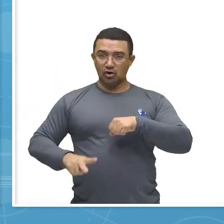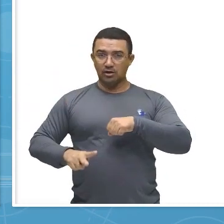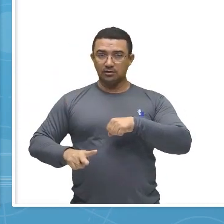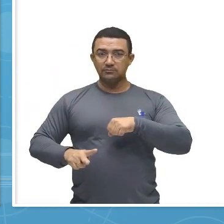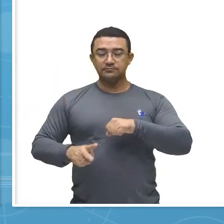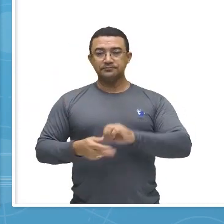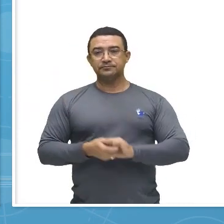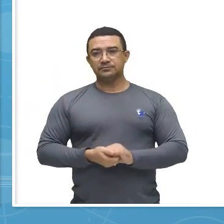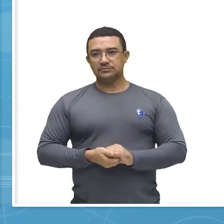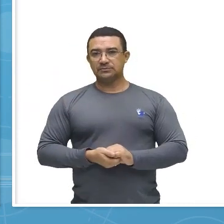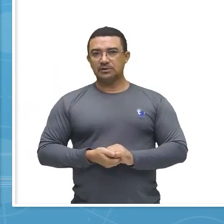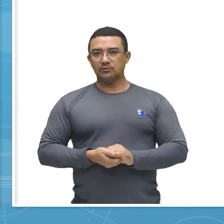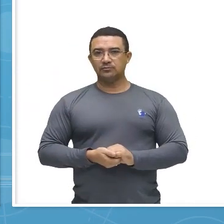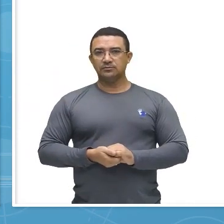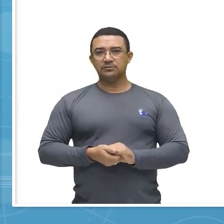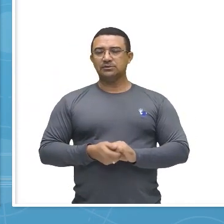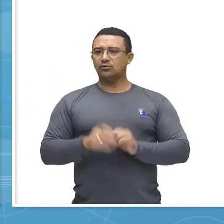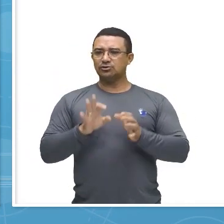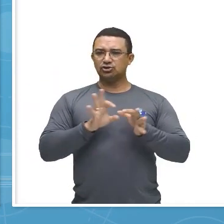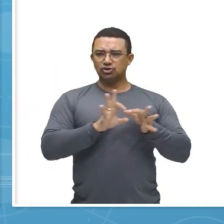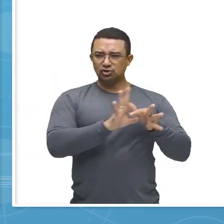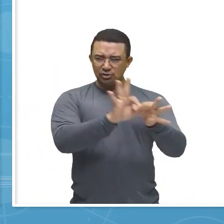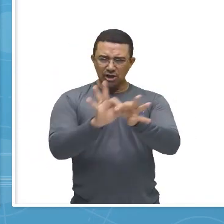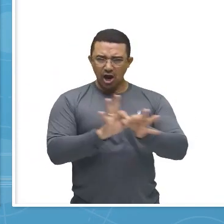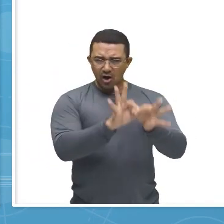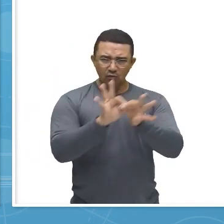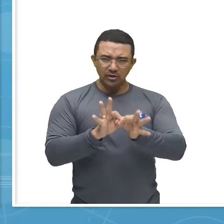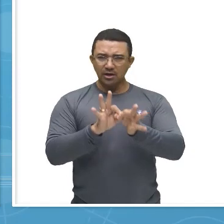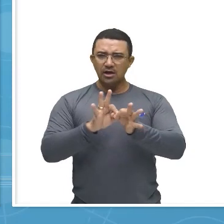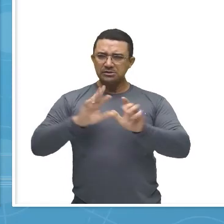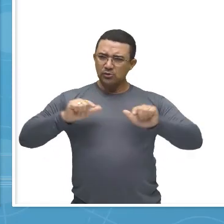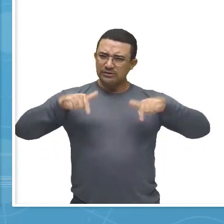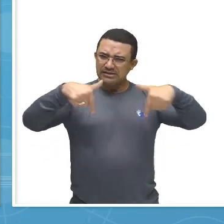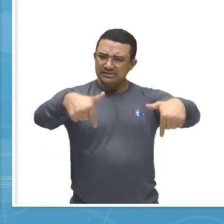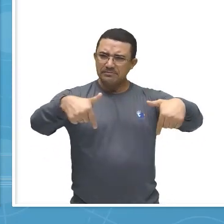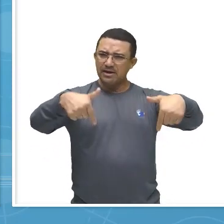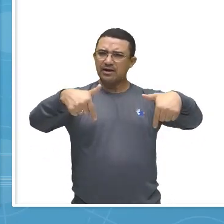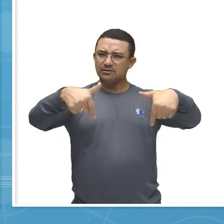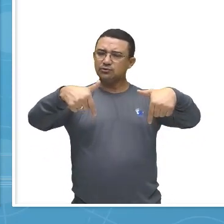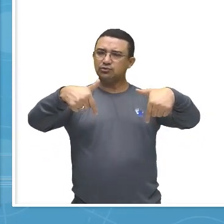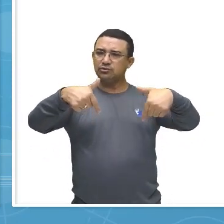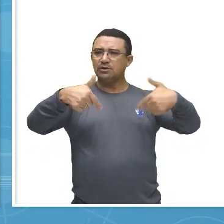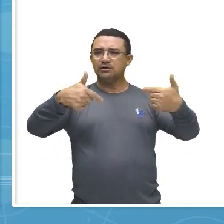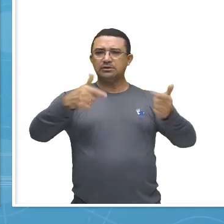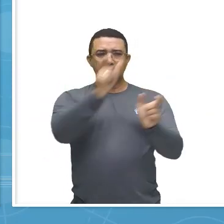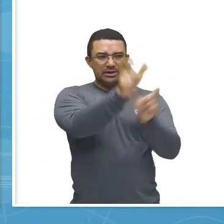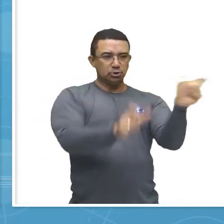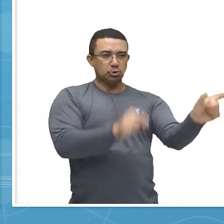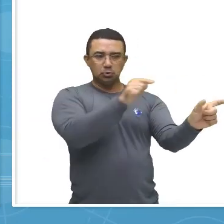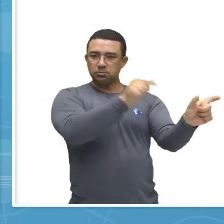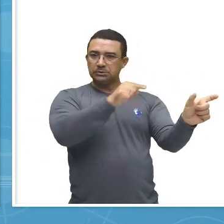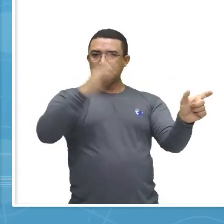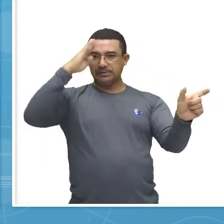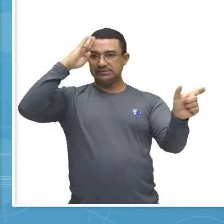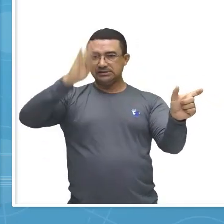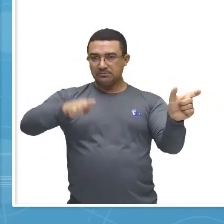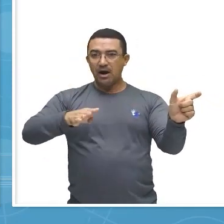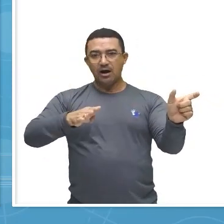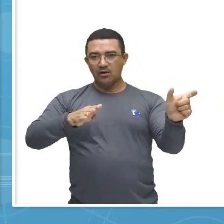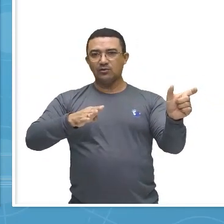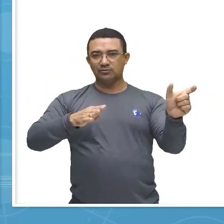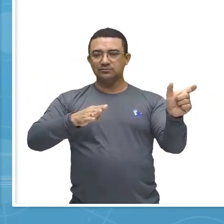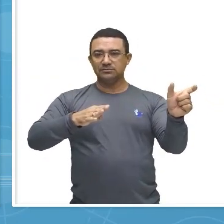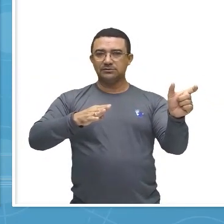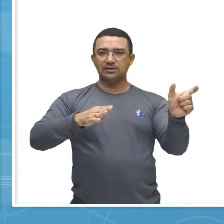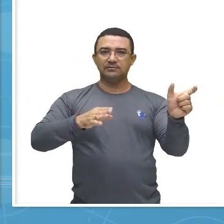os antagonistas, né, o mocinho e o vilão, faz aquele embate final. Né? Você já assistiu,